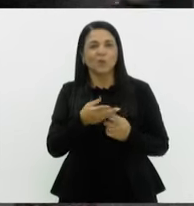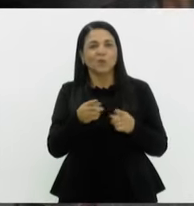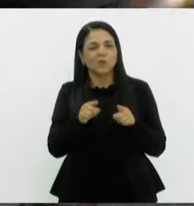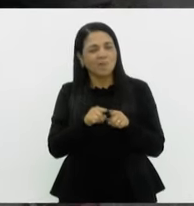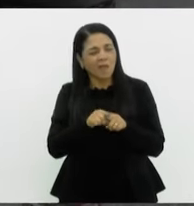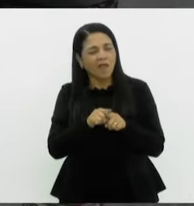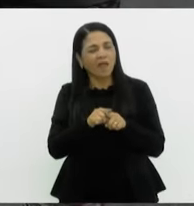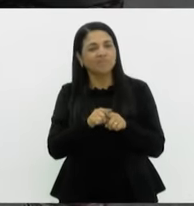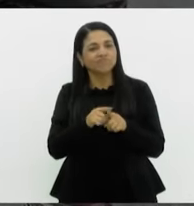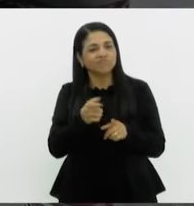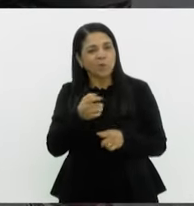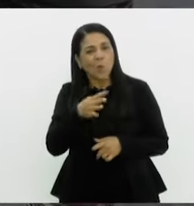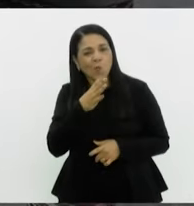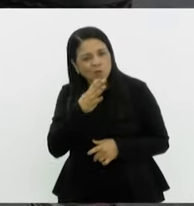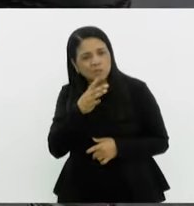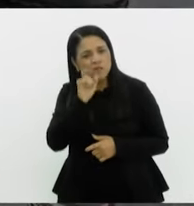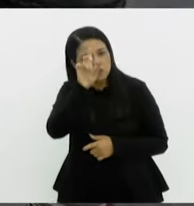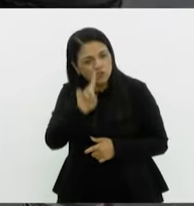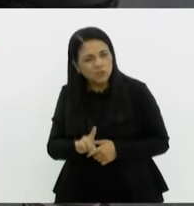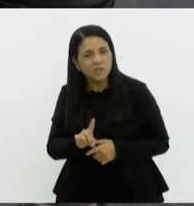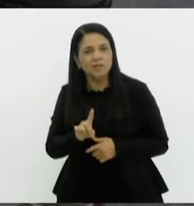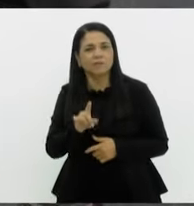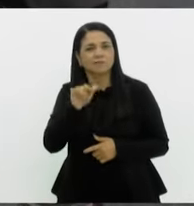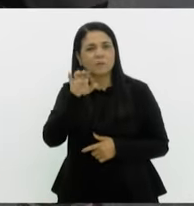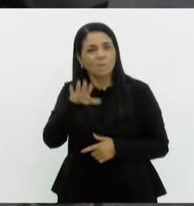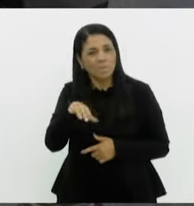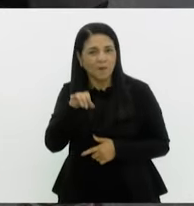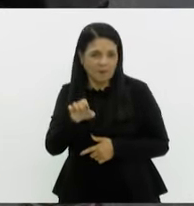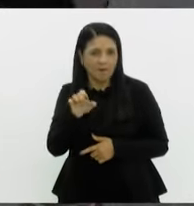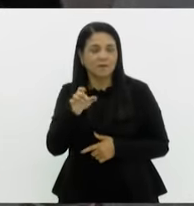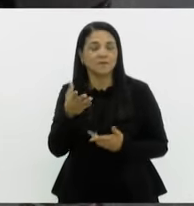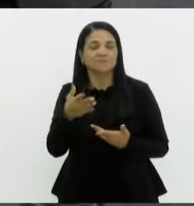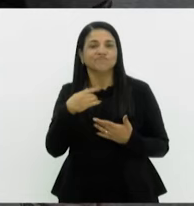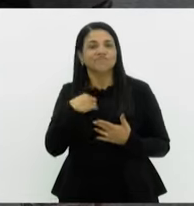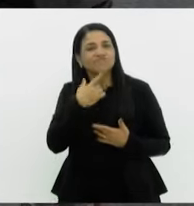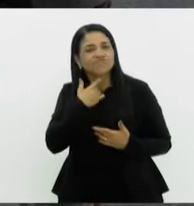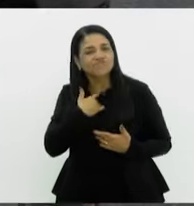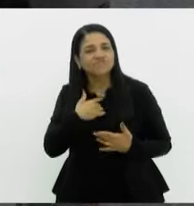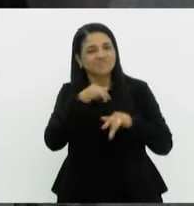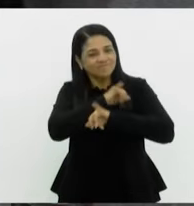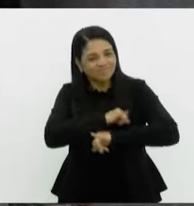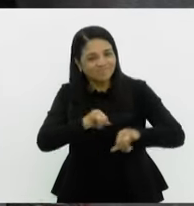de direitos dessas mulheres. Então, eu quero desejar a todas as mães um